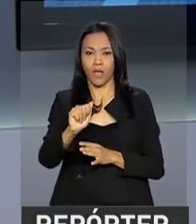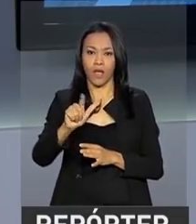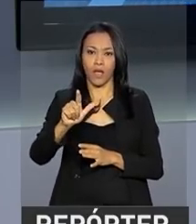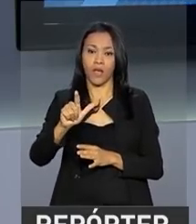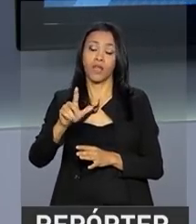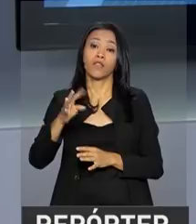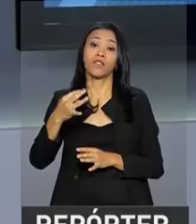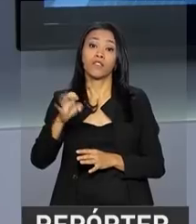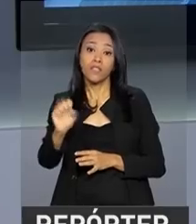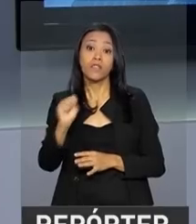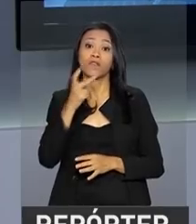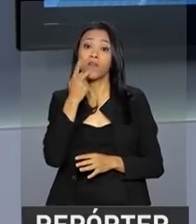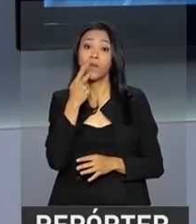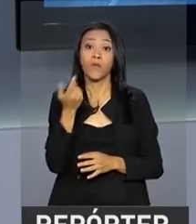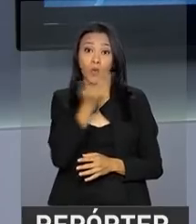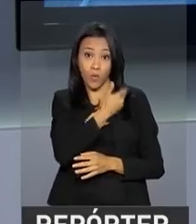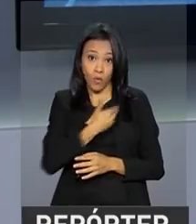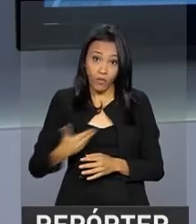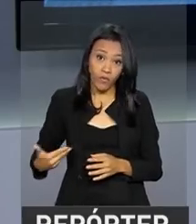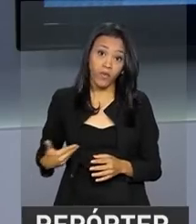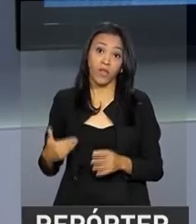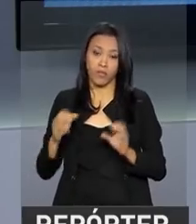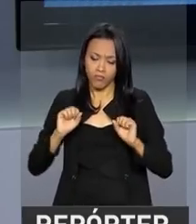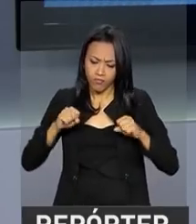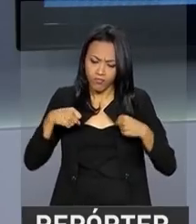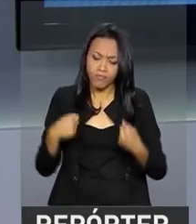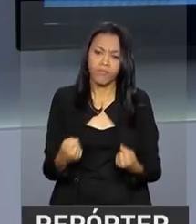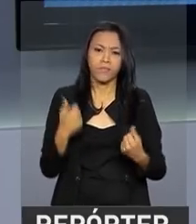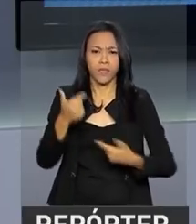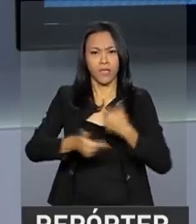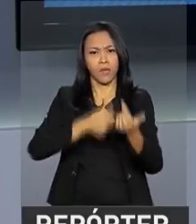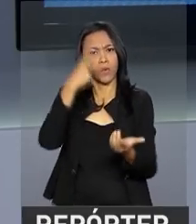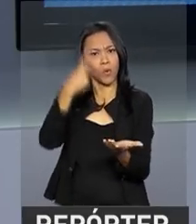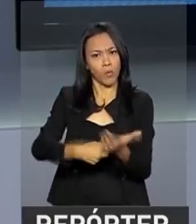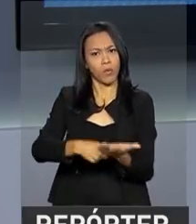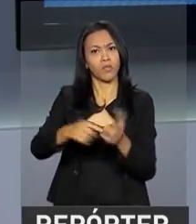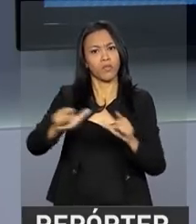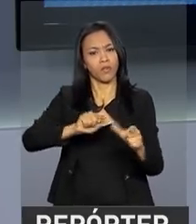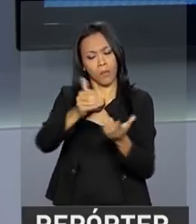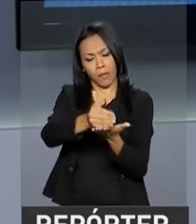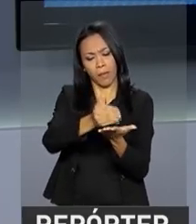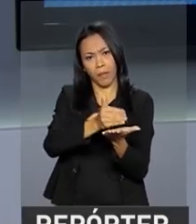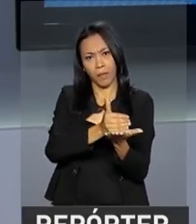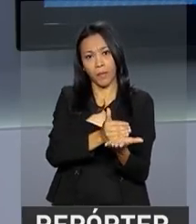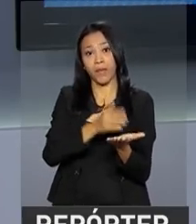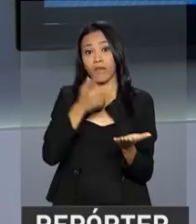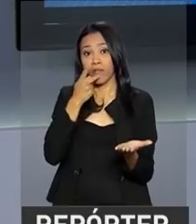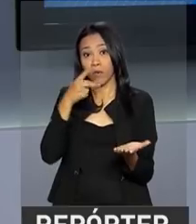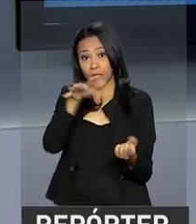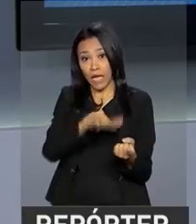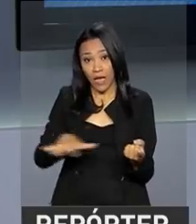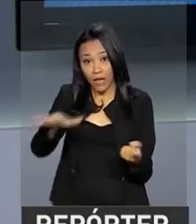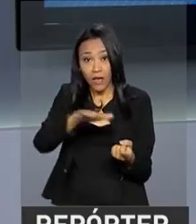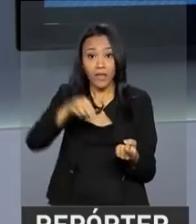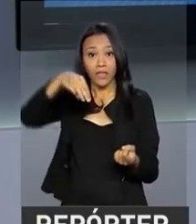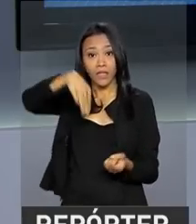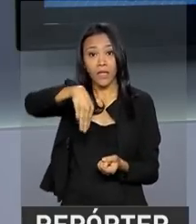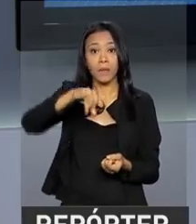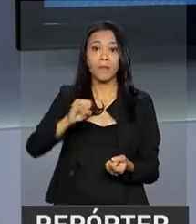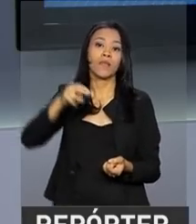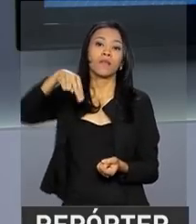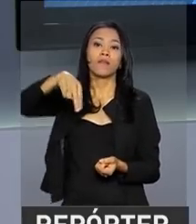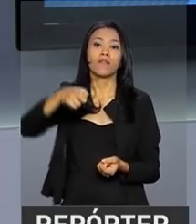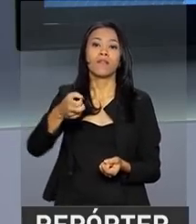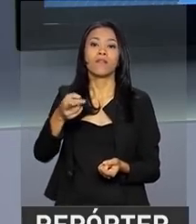afirmou que o governo caminhou com todas as agendas importantes da pasta disse ainda que na área da mineração as mudanças